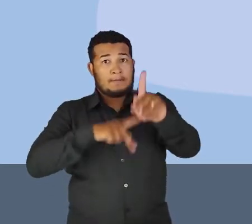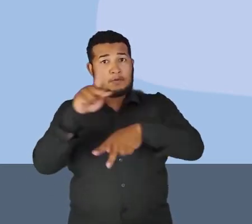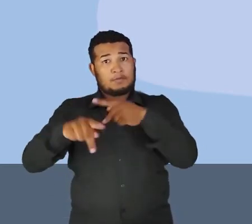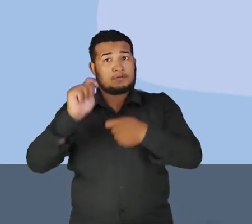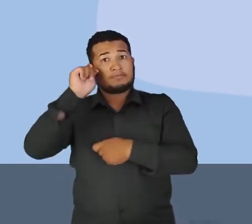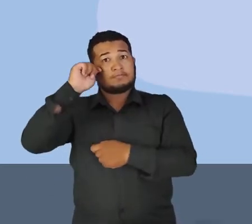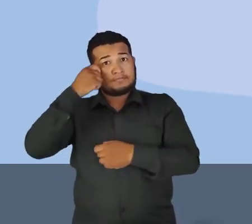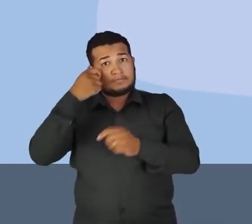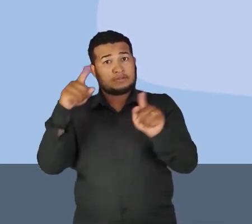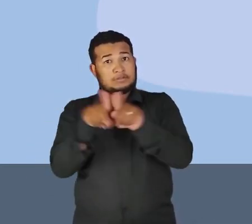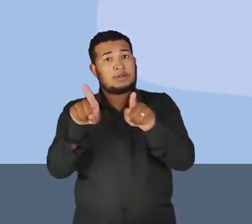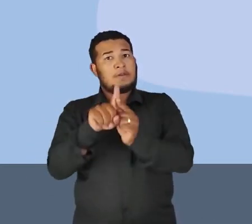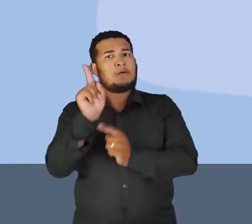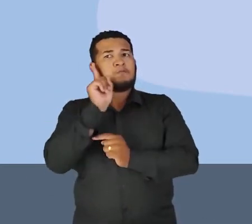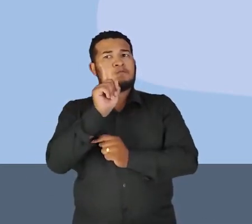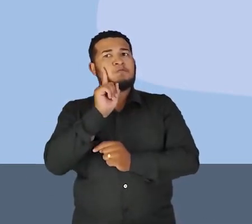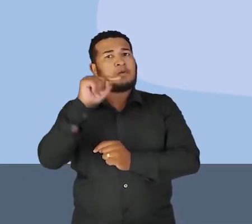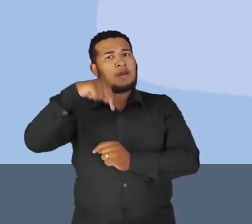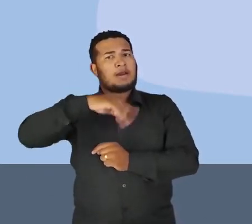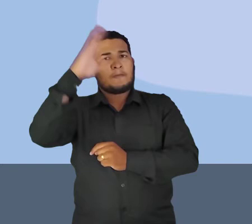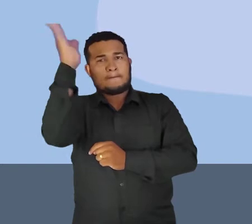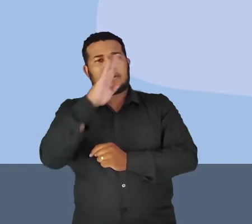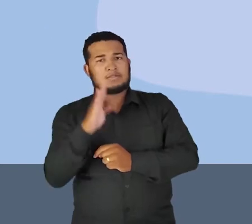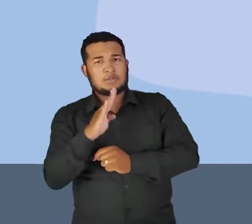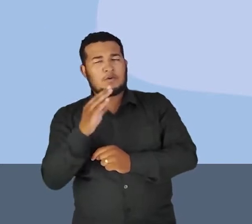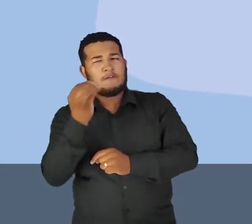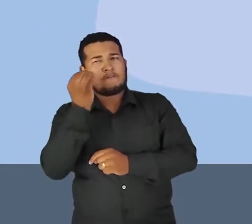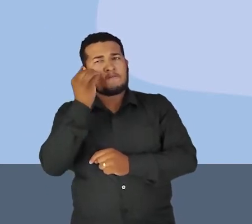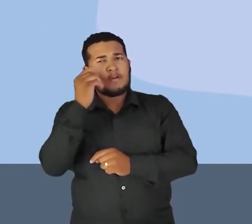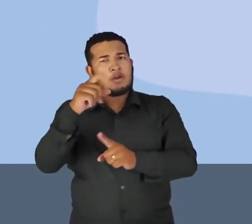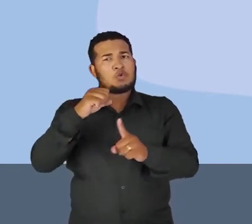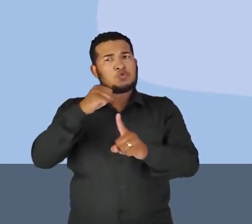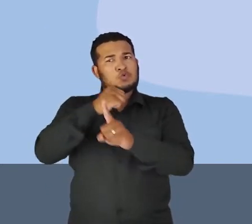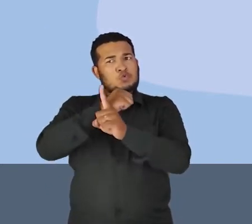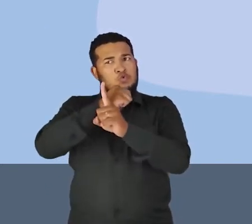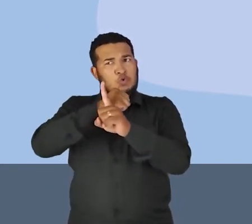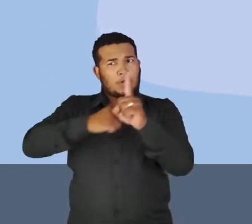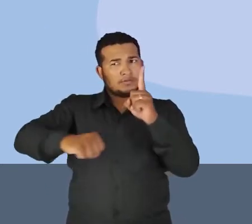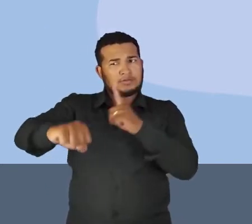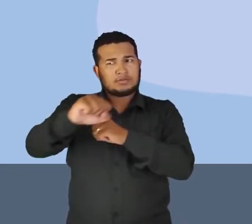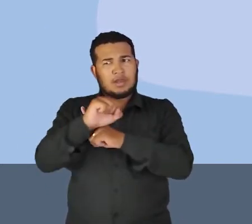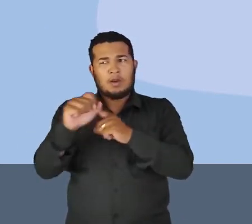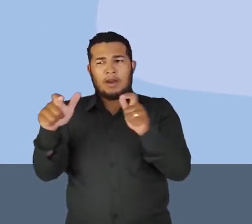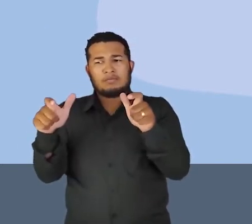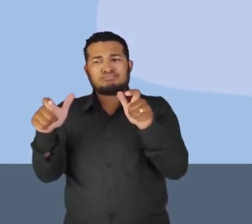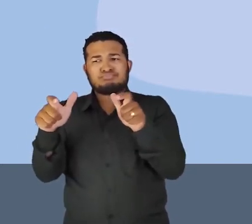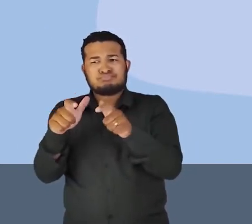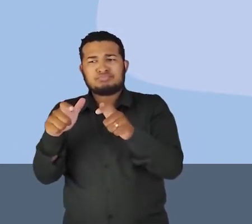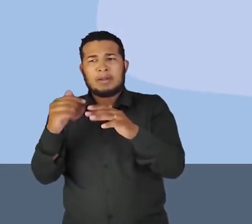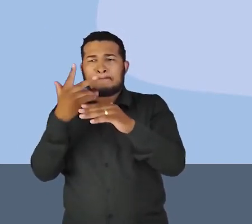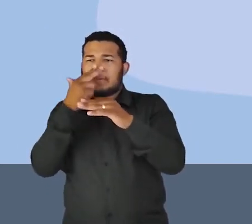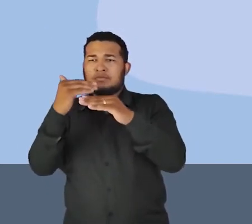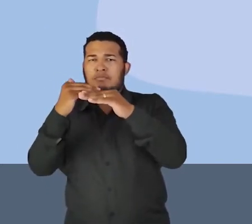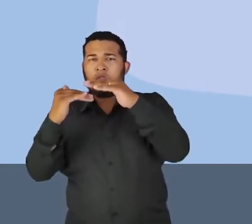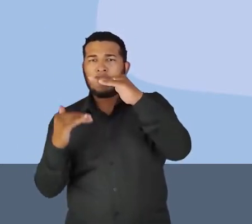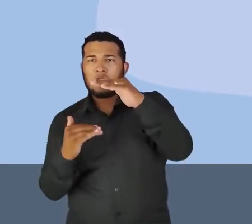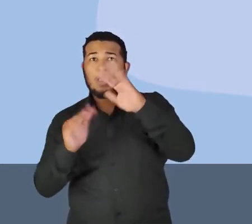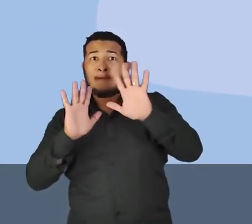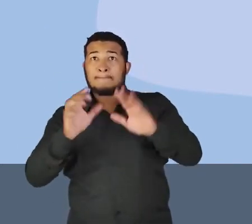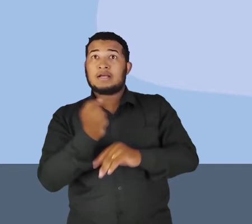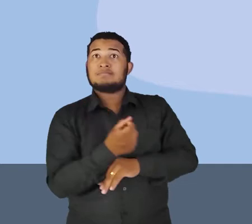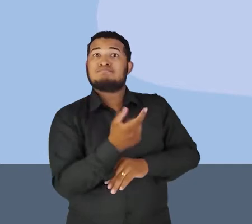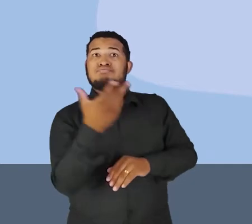e parda no Brasil é minoria social, mas não é minoria numérica. Tá? Eles representam mais